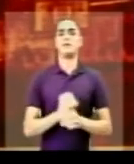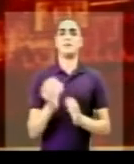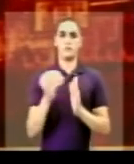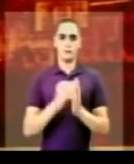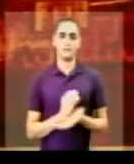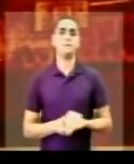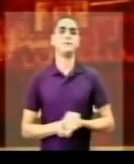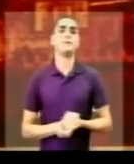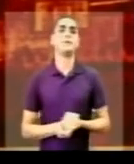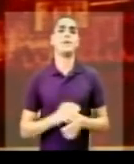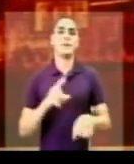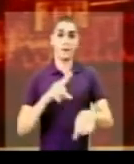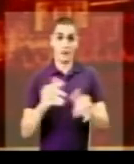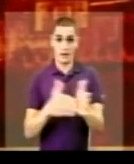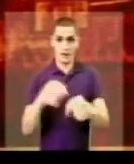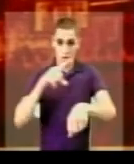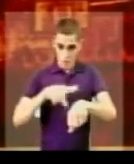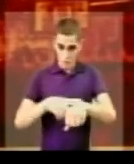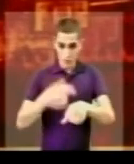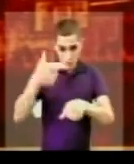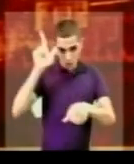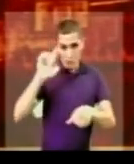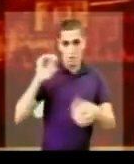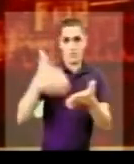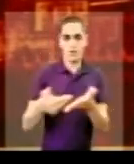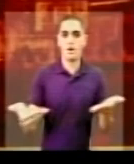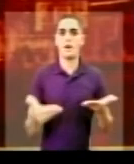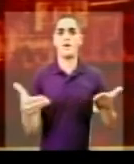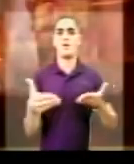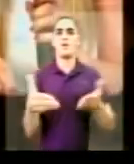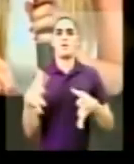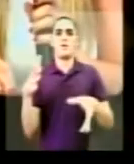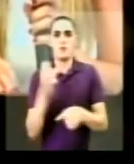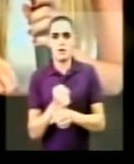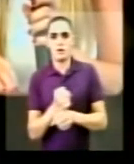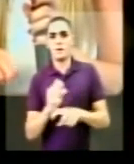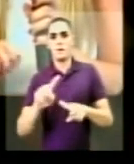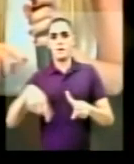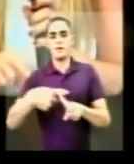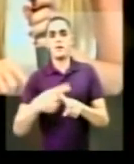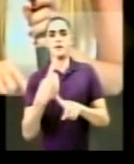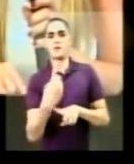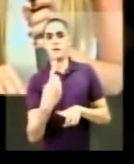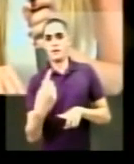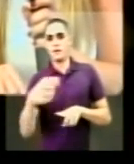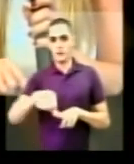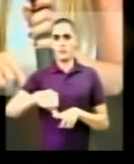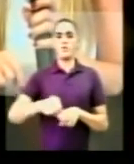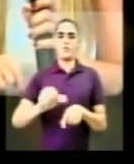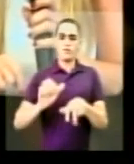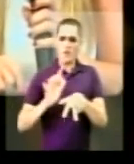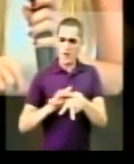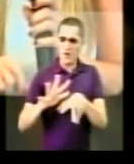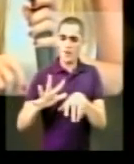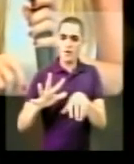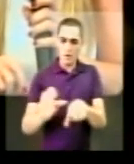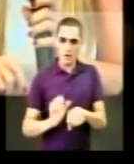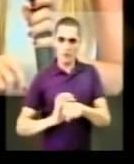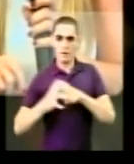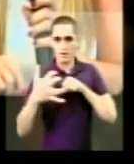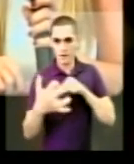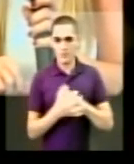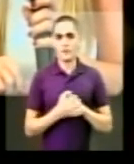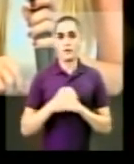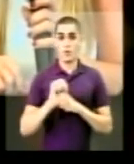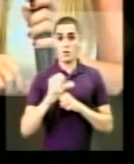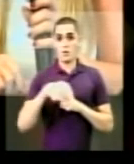Então, até o momento, de ontem para hoje, foram atualizados mais 119 casos confirmados da doença, 89 pelo